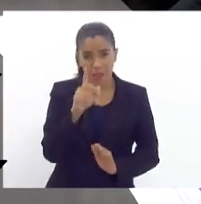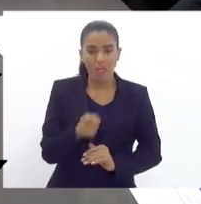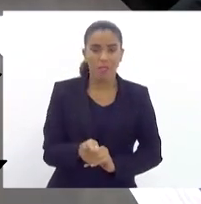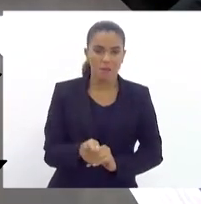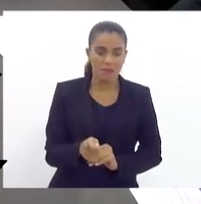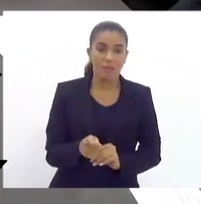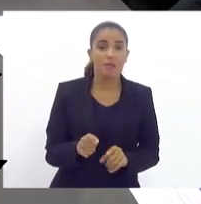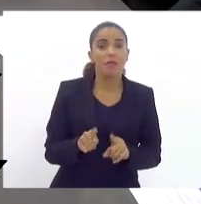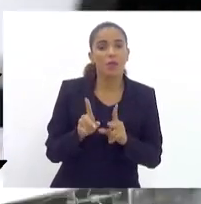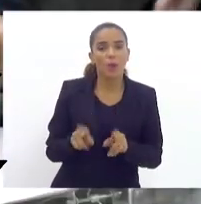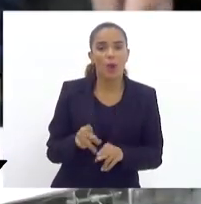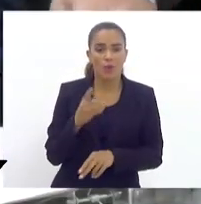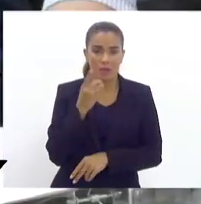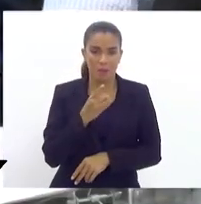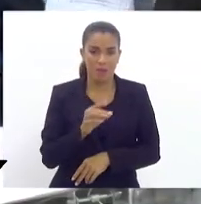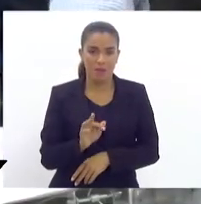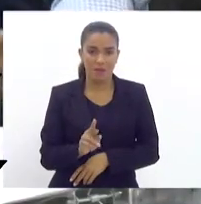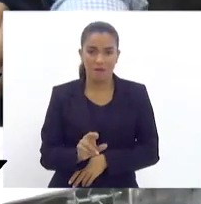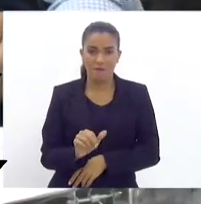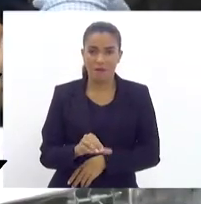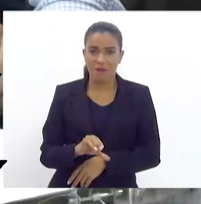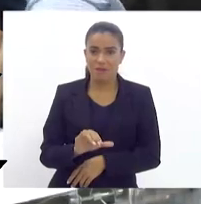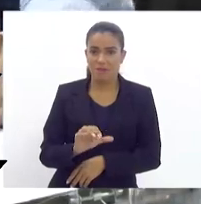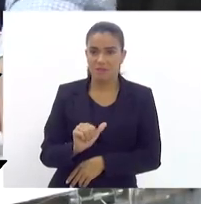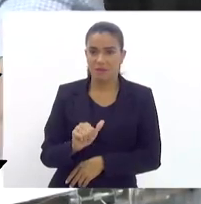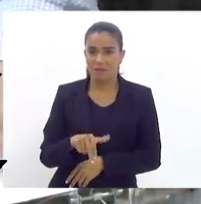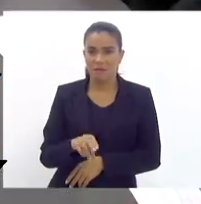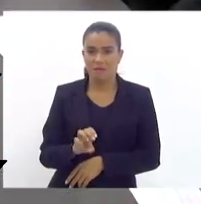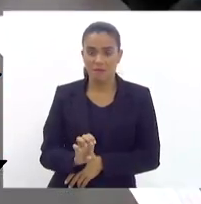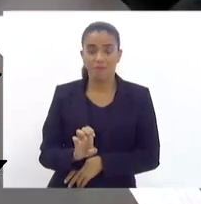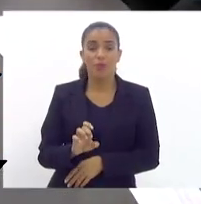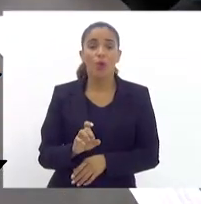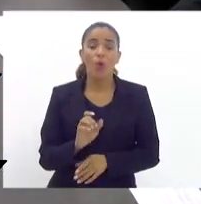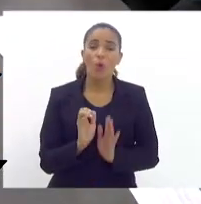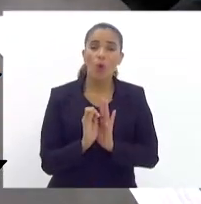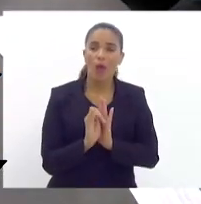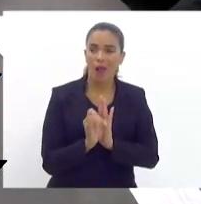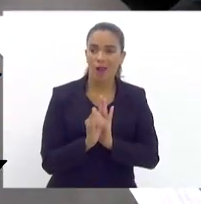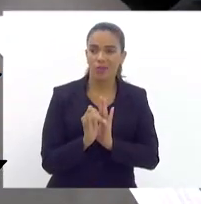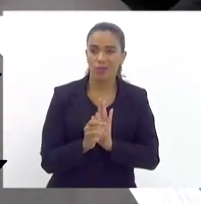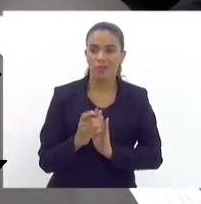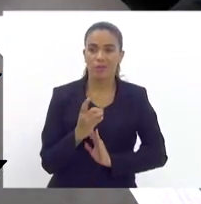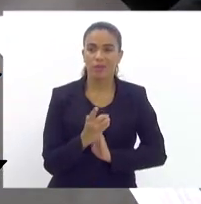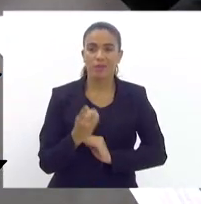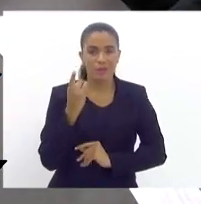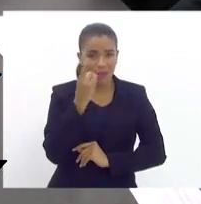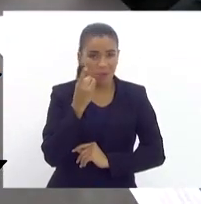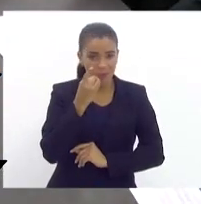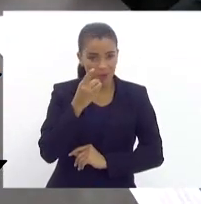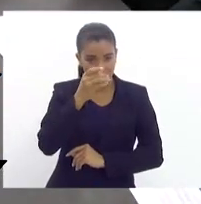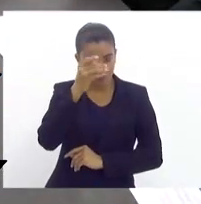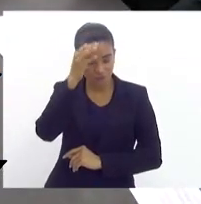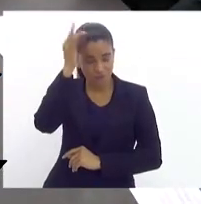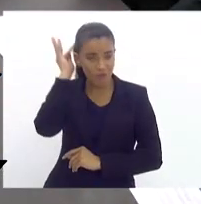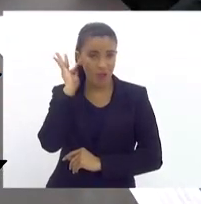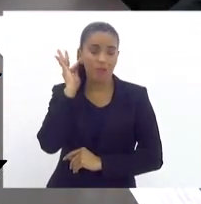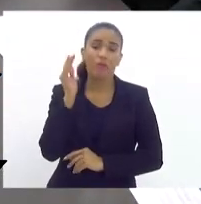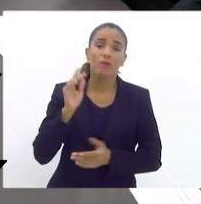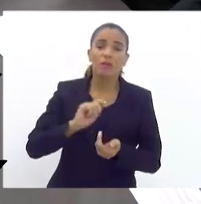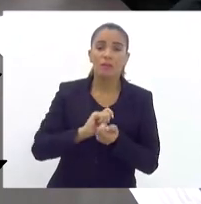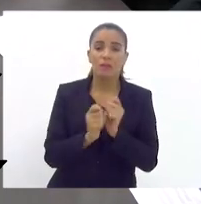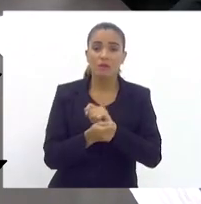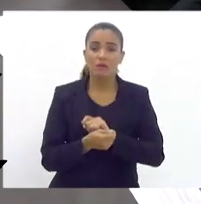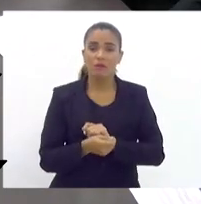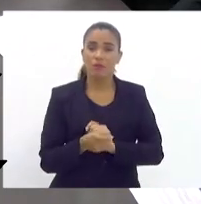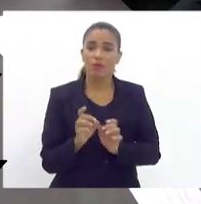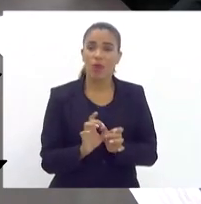original da deputada Franciane, o relator Fred Pacheco, transformou em autorizativo. Presidente. É